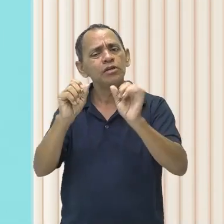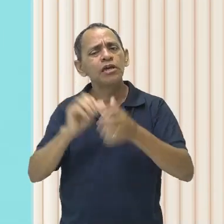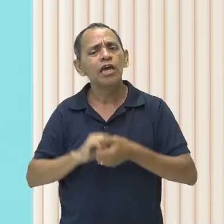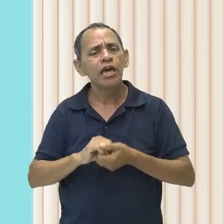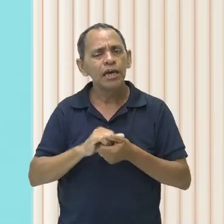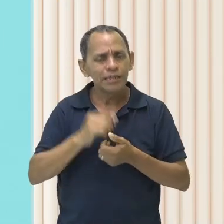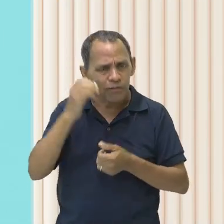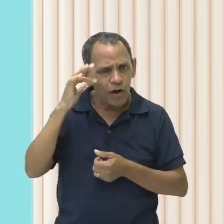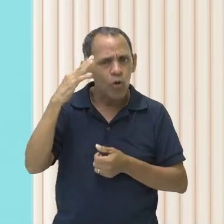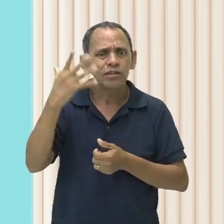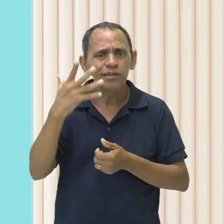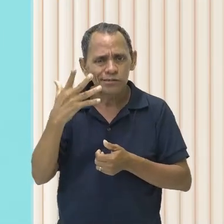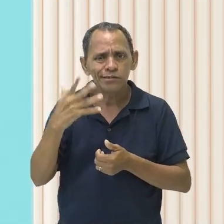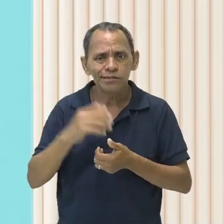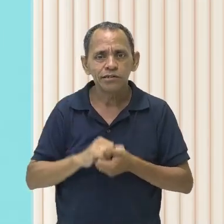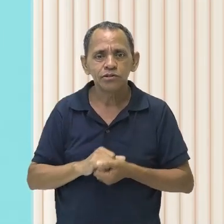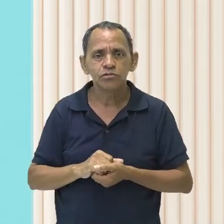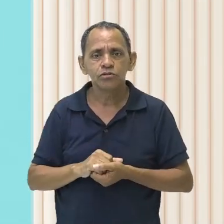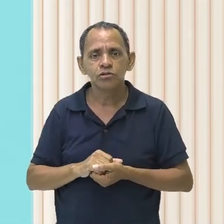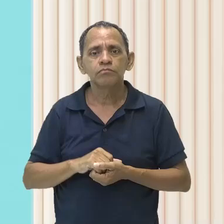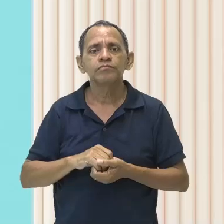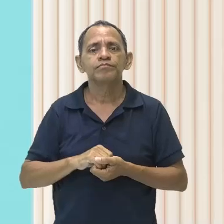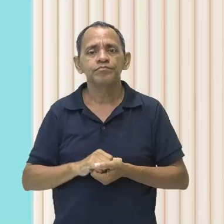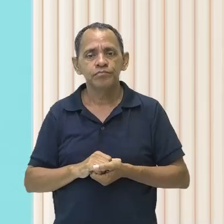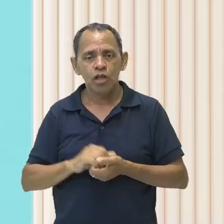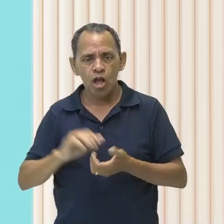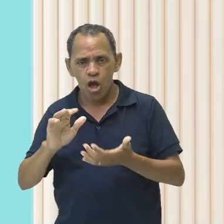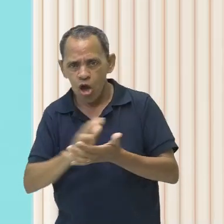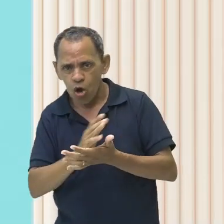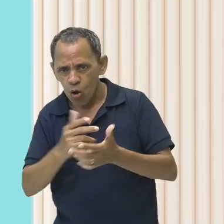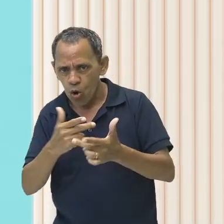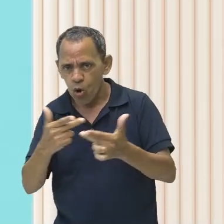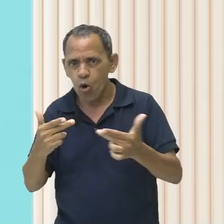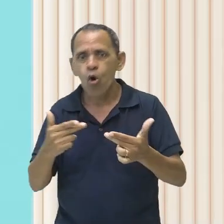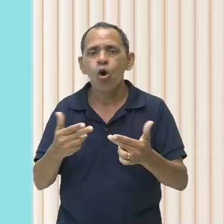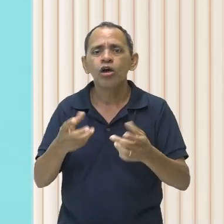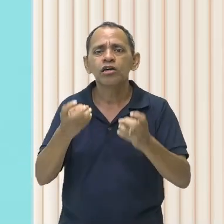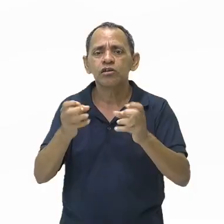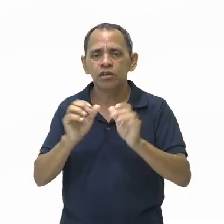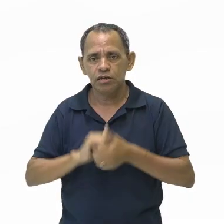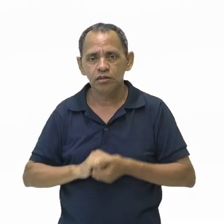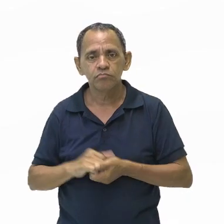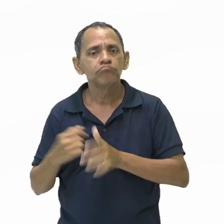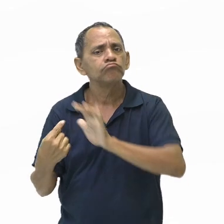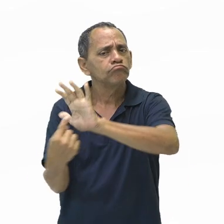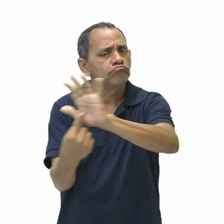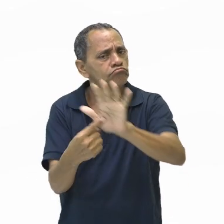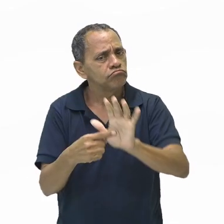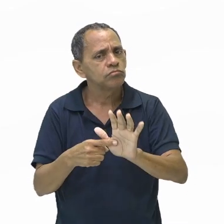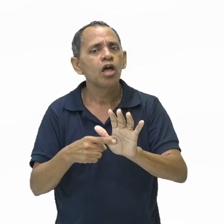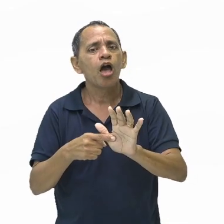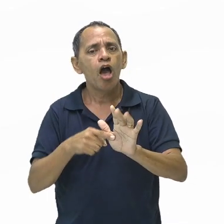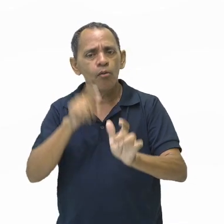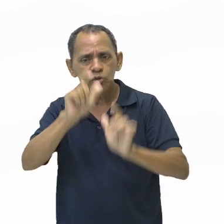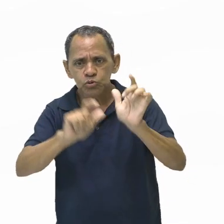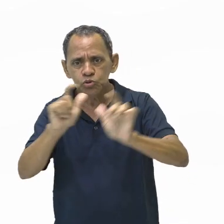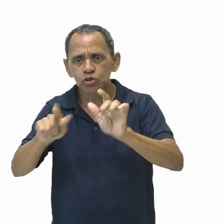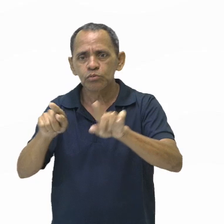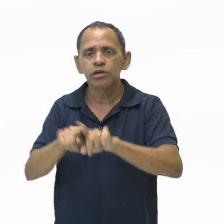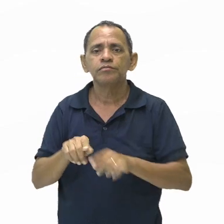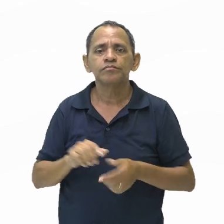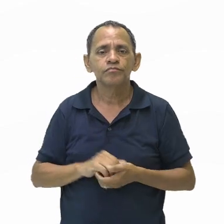Moderna, algo que eles queriam revolucionar. Certo, gente? Então, vamos continuar. E aí, esse movimento, ele teve